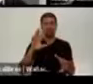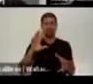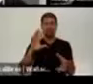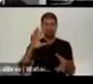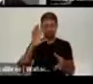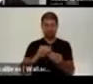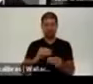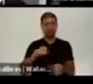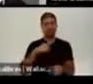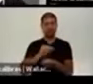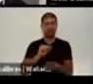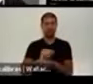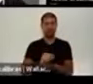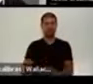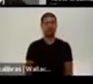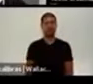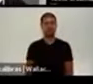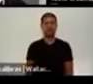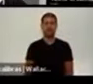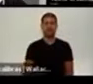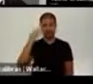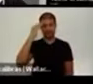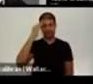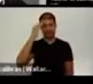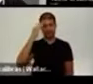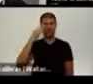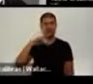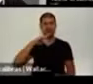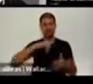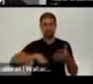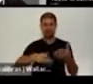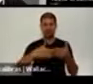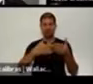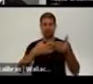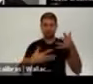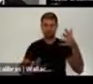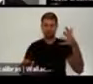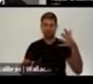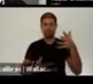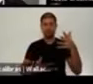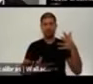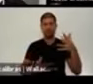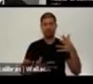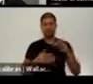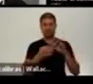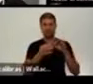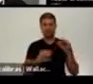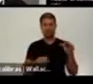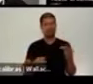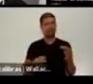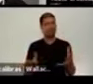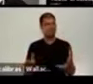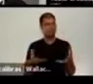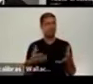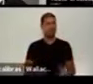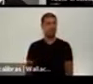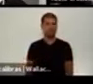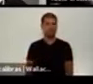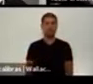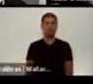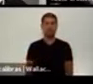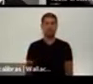Eu aguardei. Entenda que a matéria Obrigada, aqui presidente. é bastante instigante. Pelo que